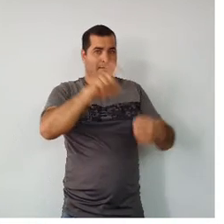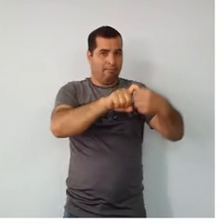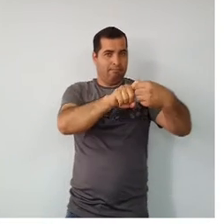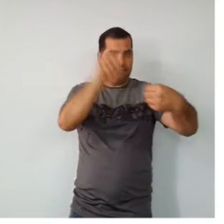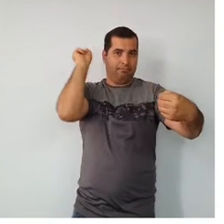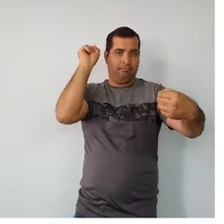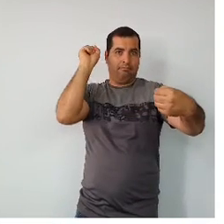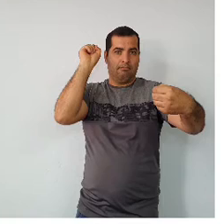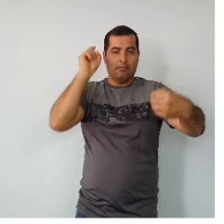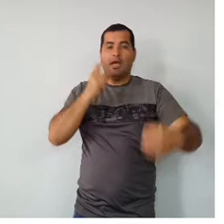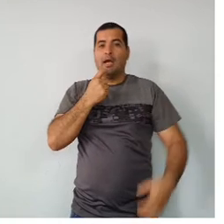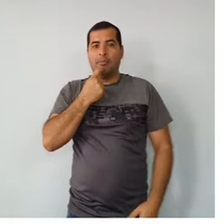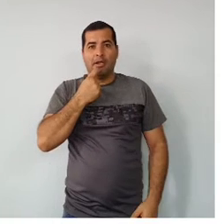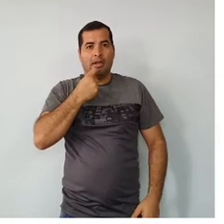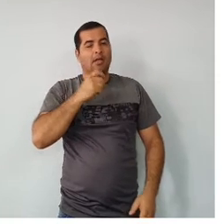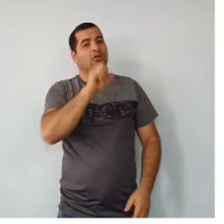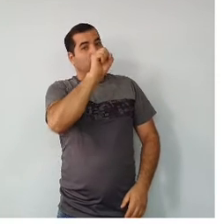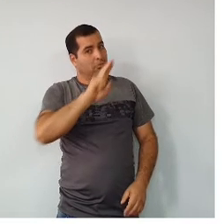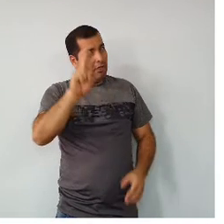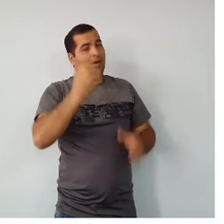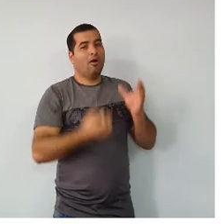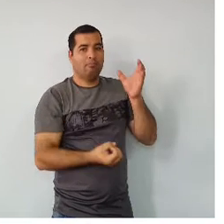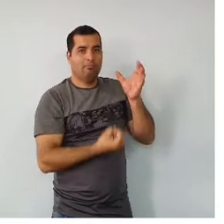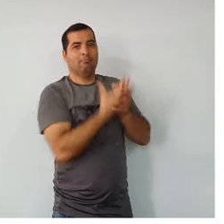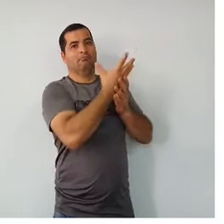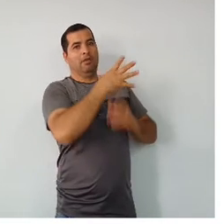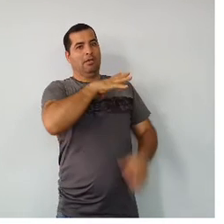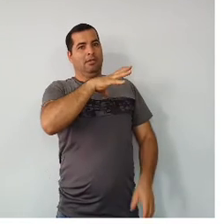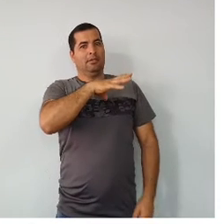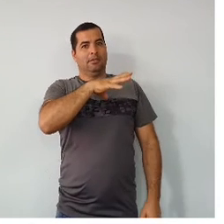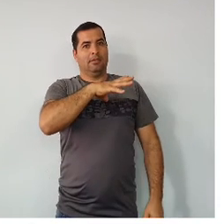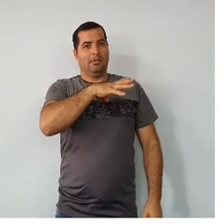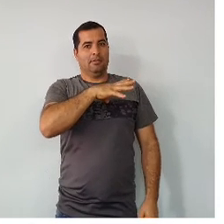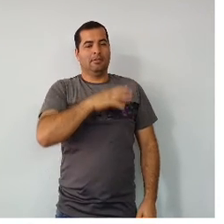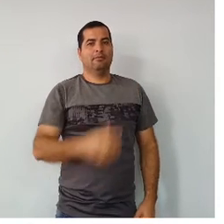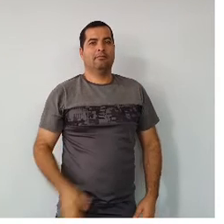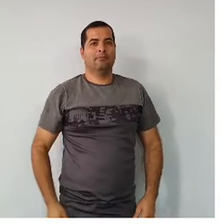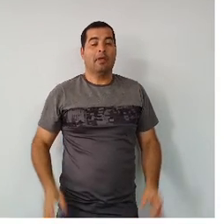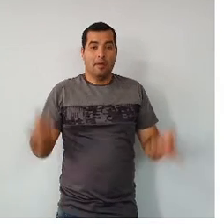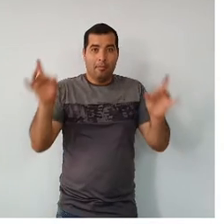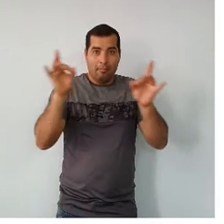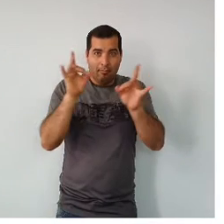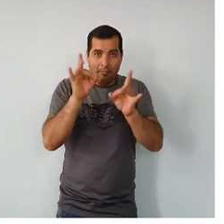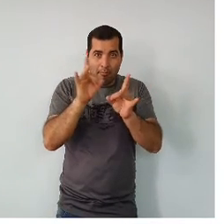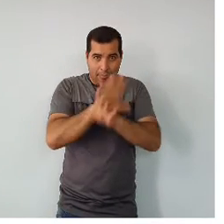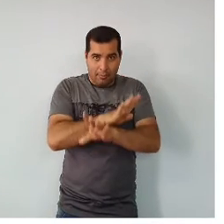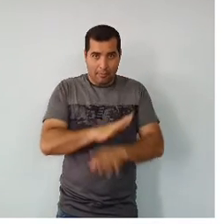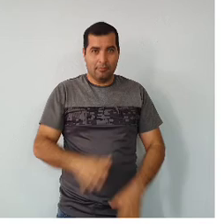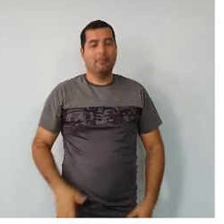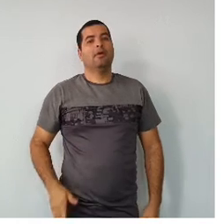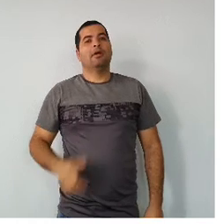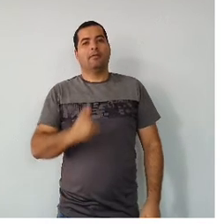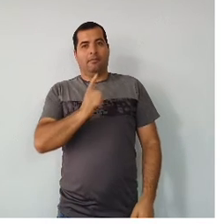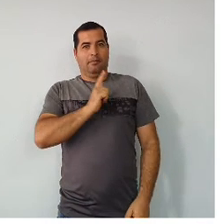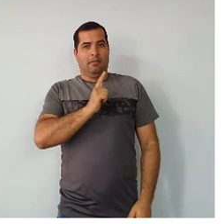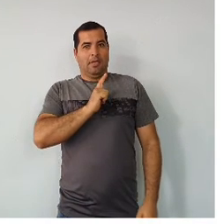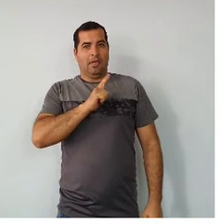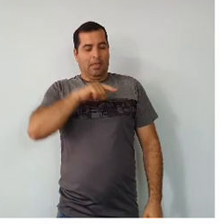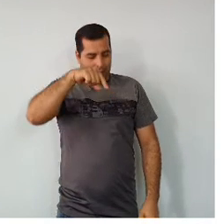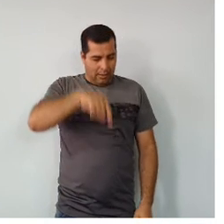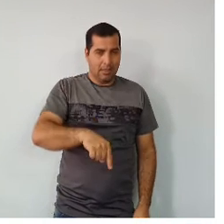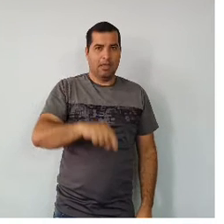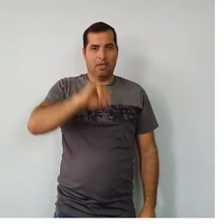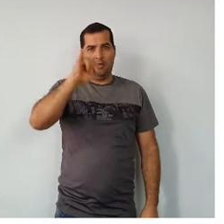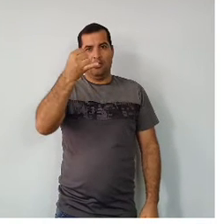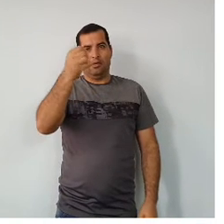de Campinas, se tornando uma cidade. Então, ela deu título